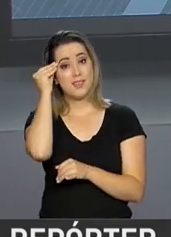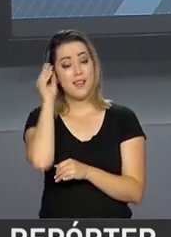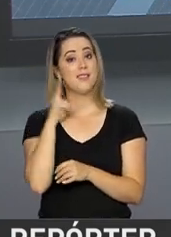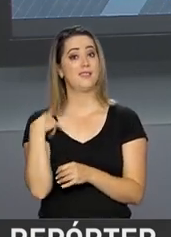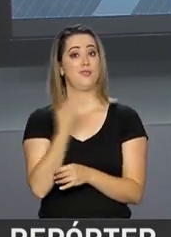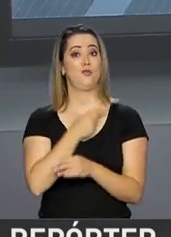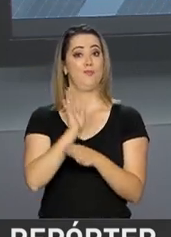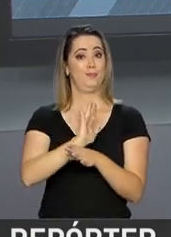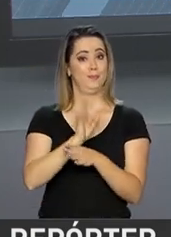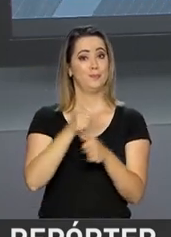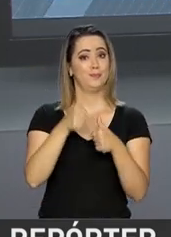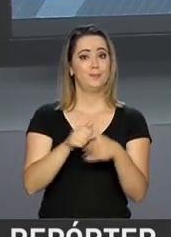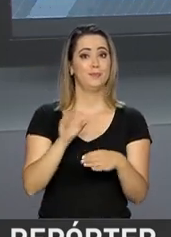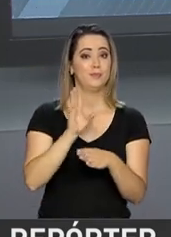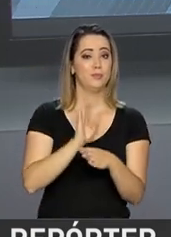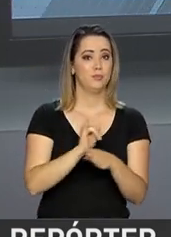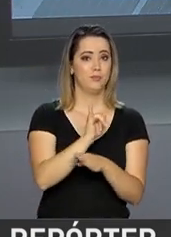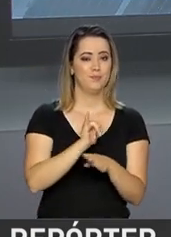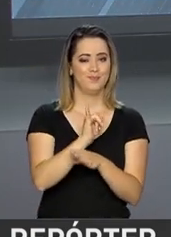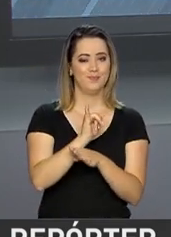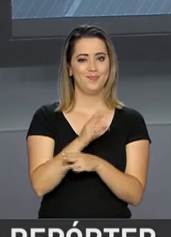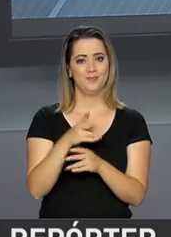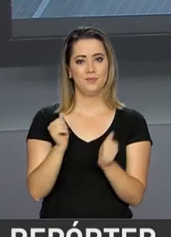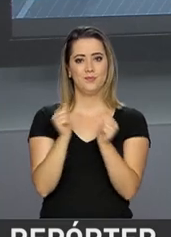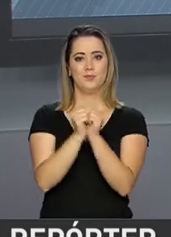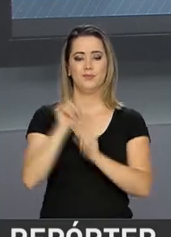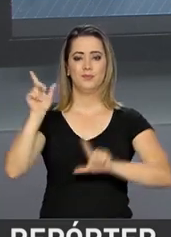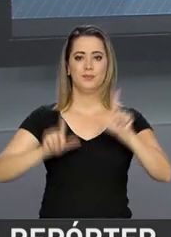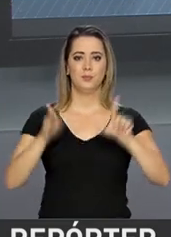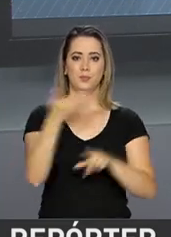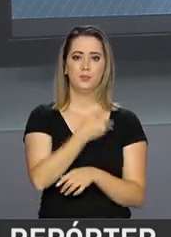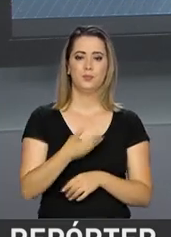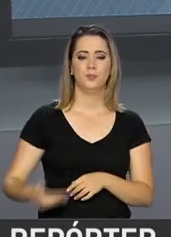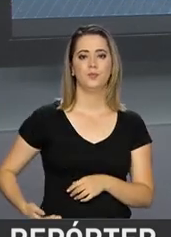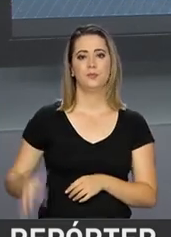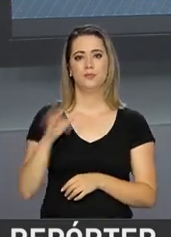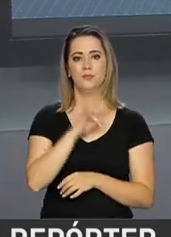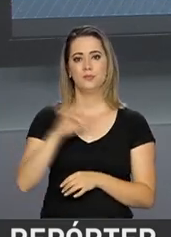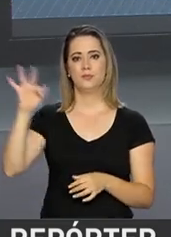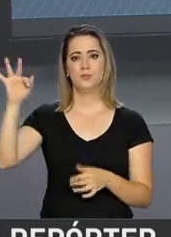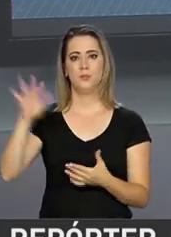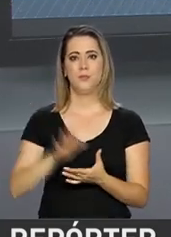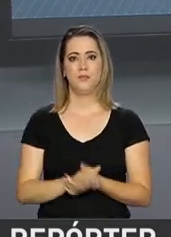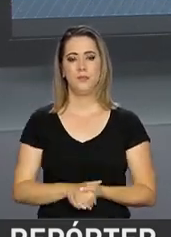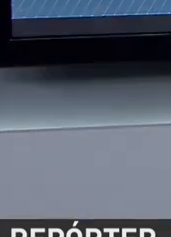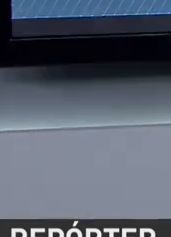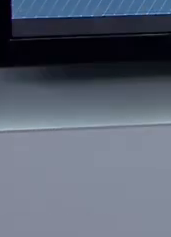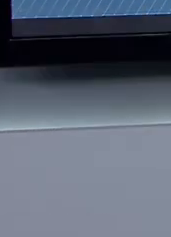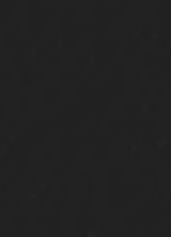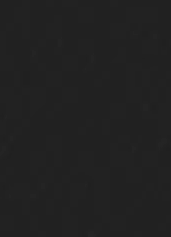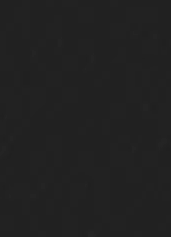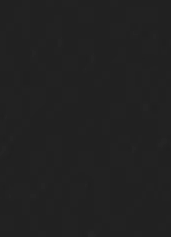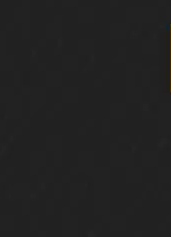nossas reportagens estão no youtube continue com a gente aqui na nbr a tv do governo federal